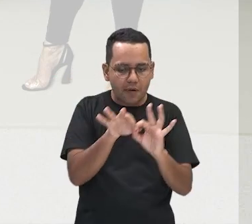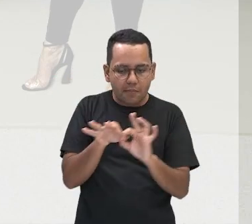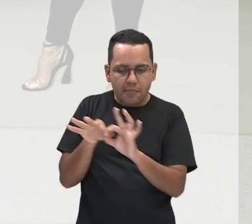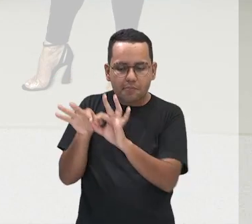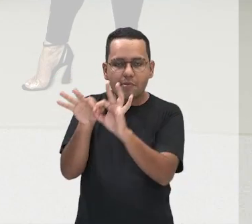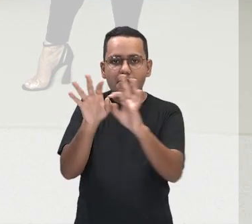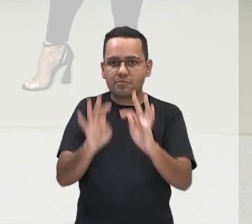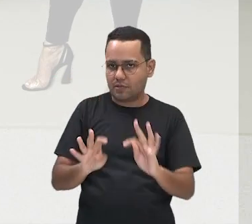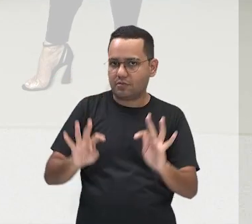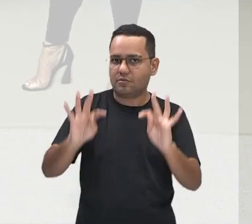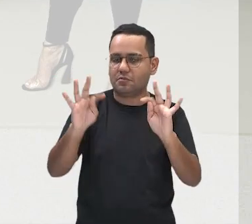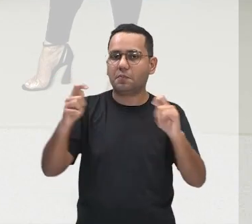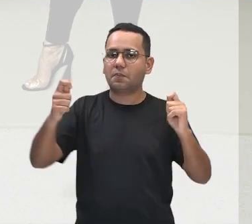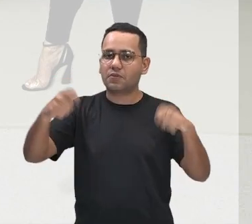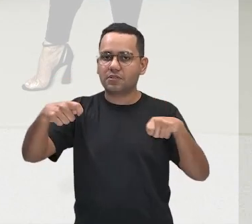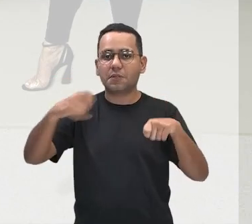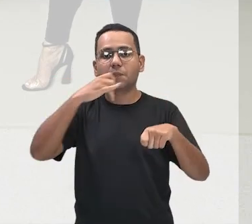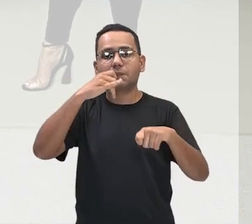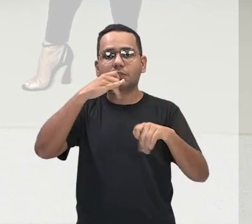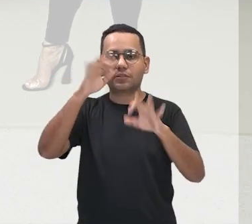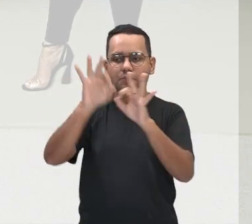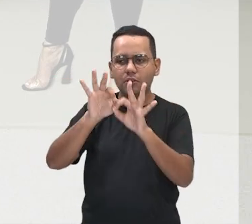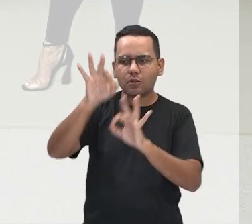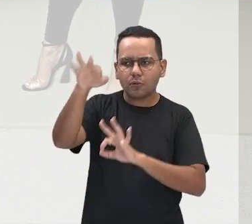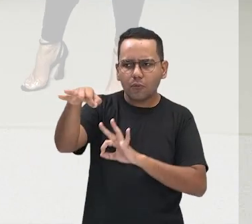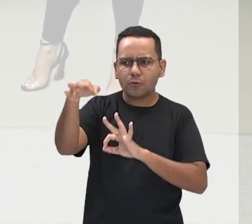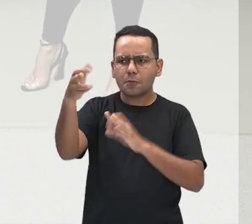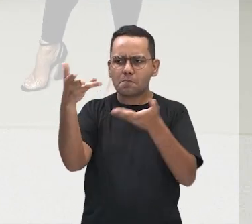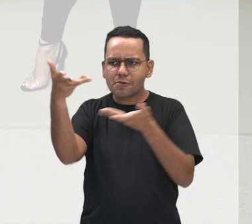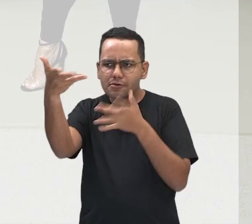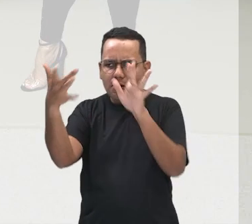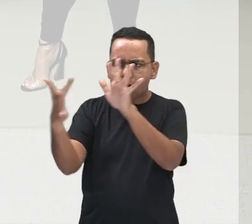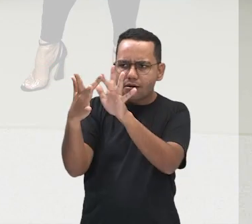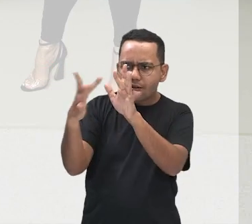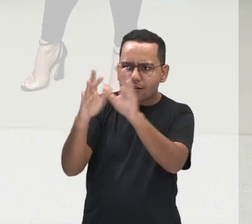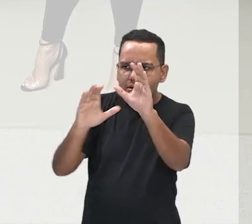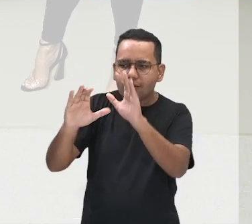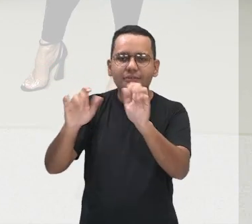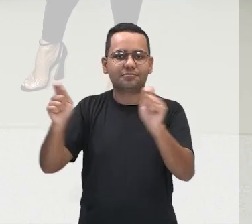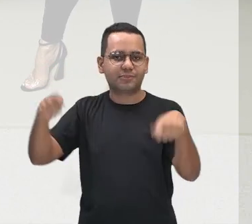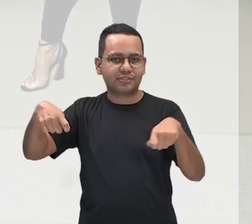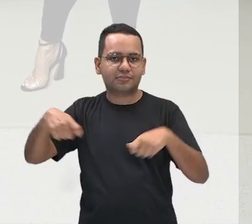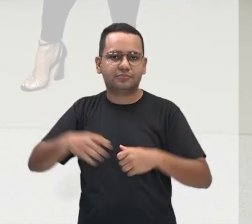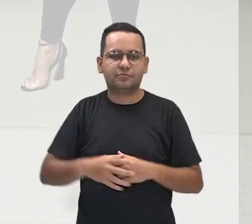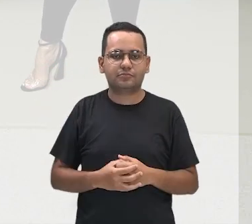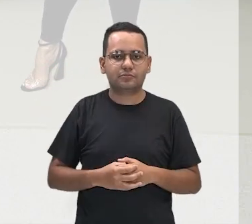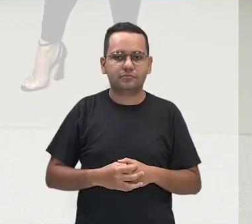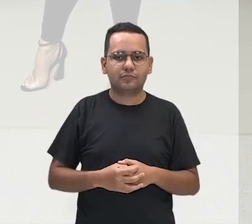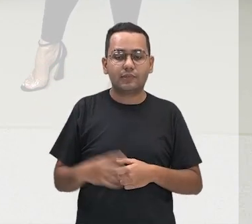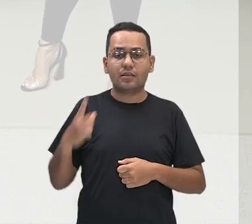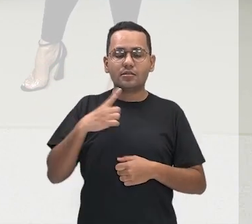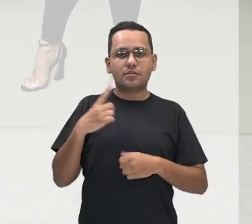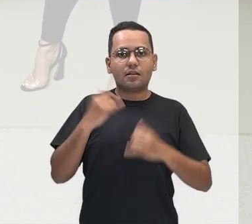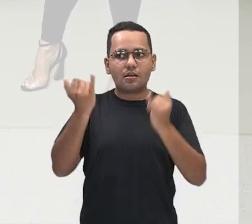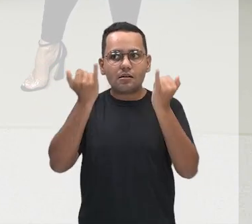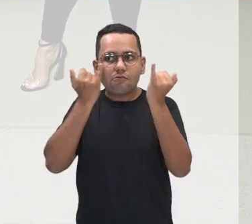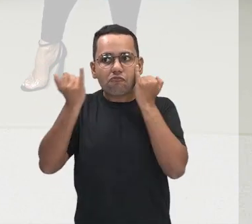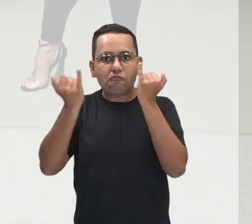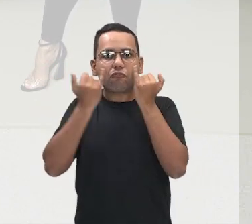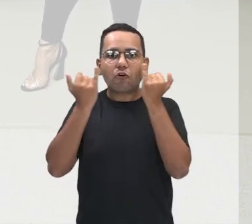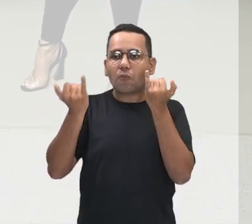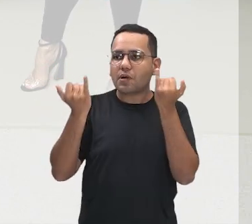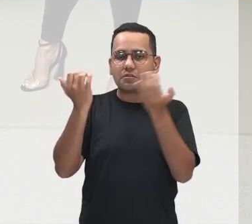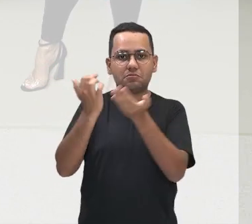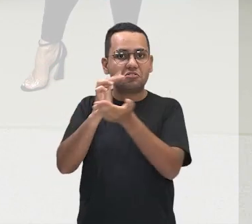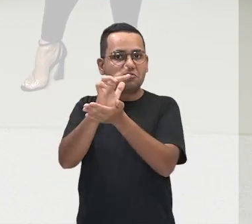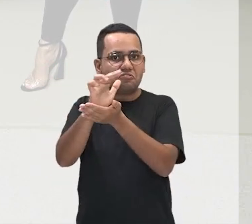consegue conversar com pessoas que estão lá do outro lado do mundo. A gente consegue ter acesso a informações que estão a